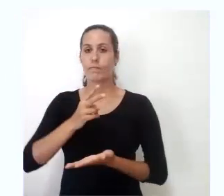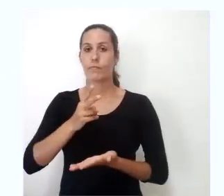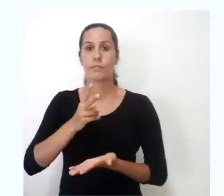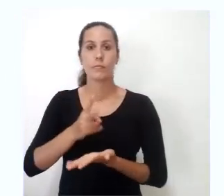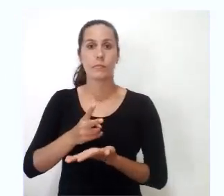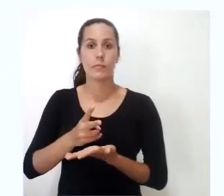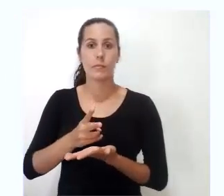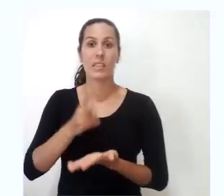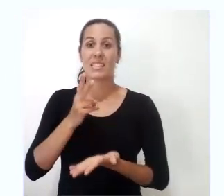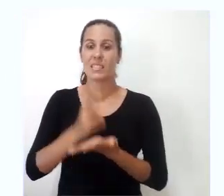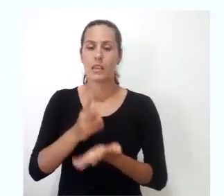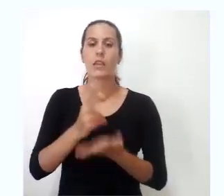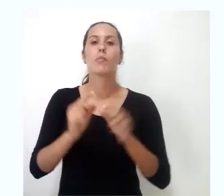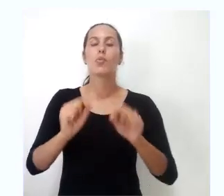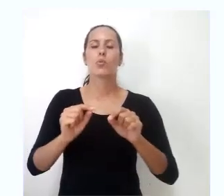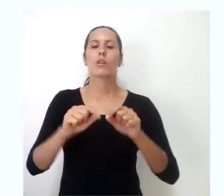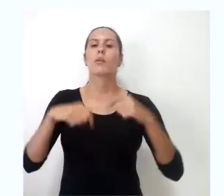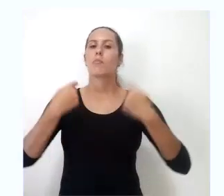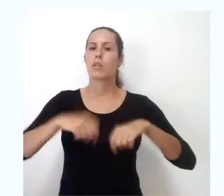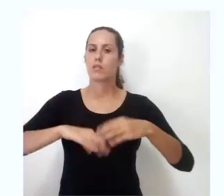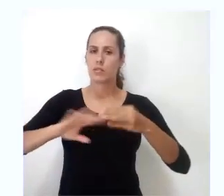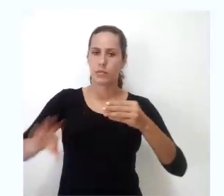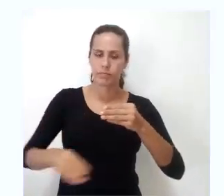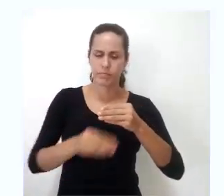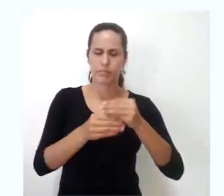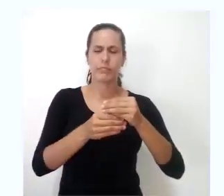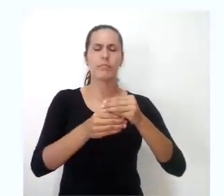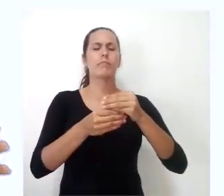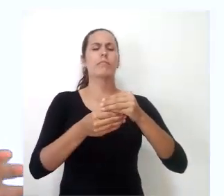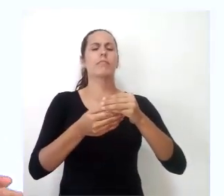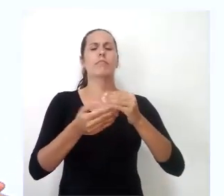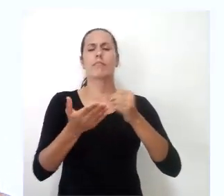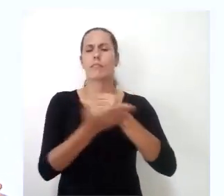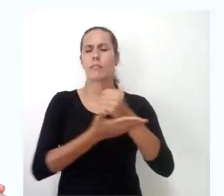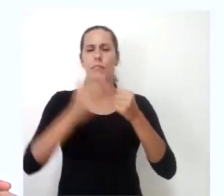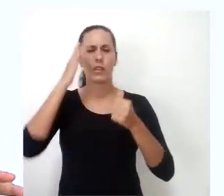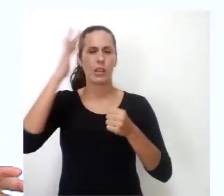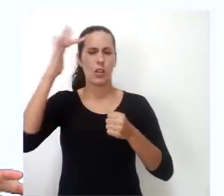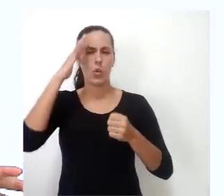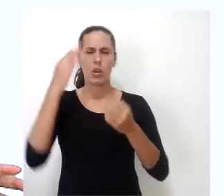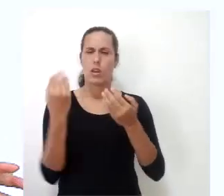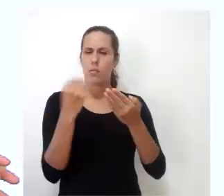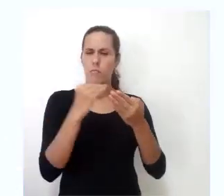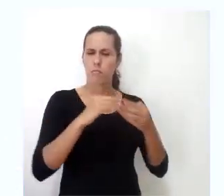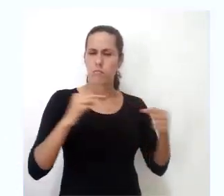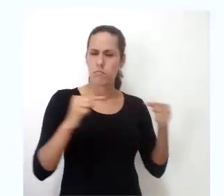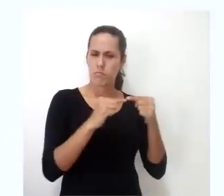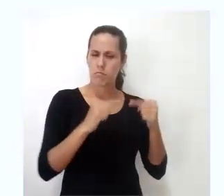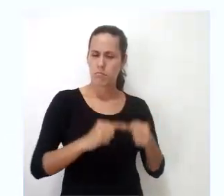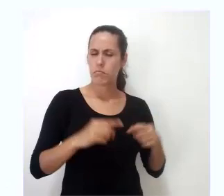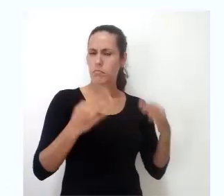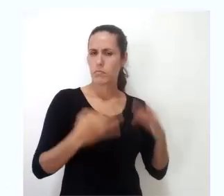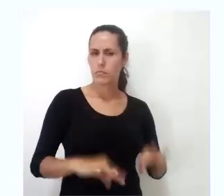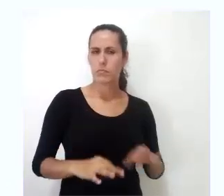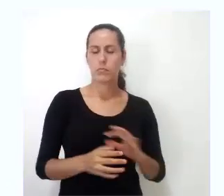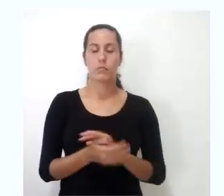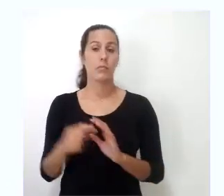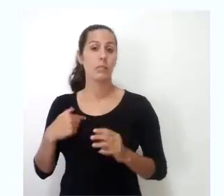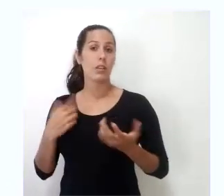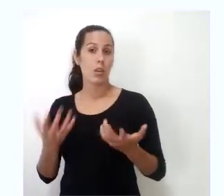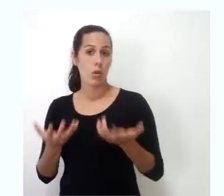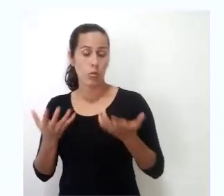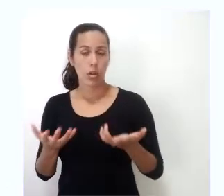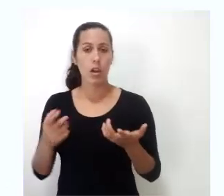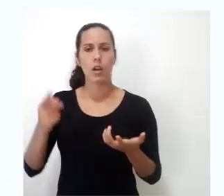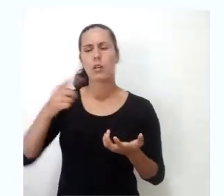Argumentar sempre fundamentado, certo? É importante salientar, se eu estou pretendendo persuadir, fazer